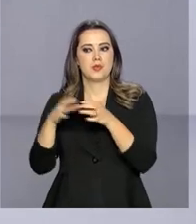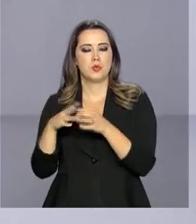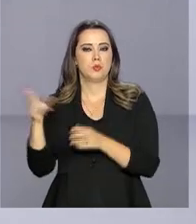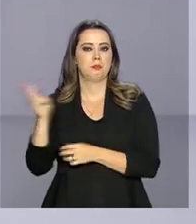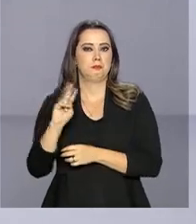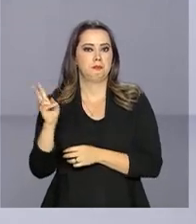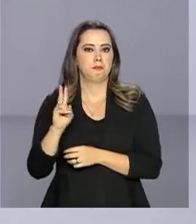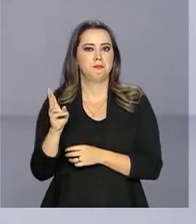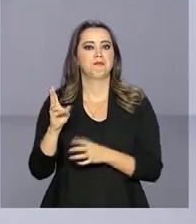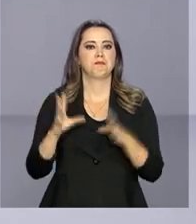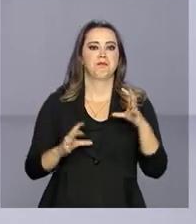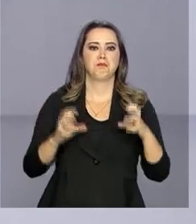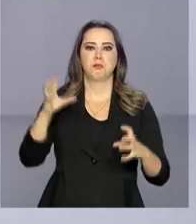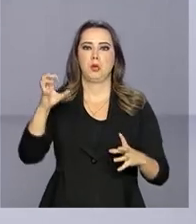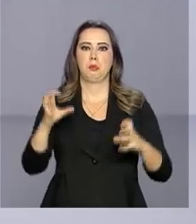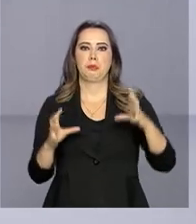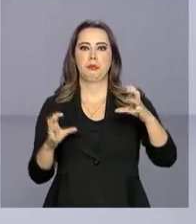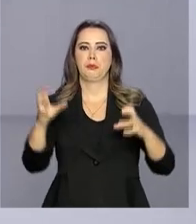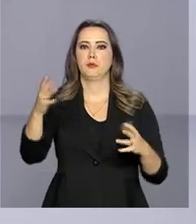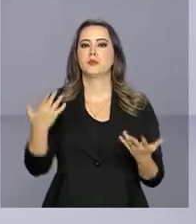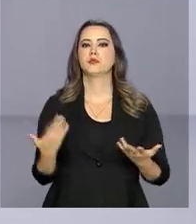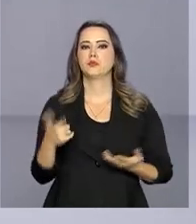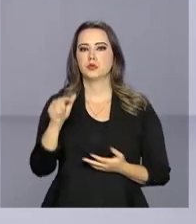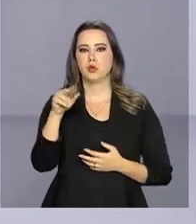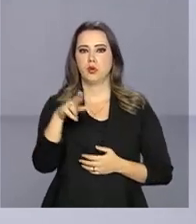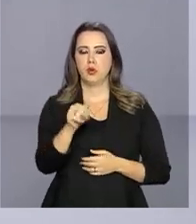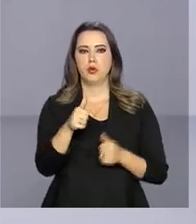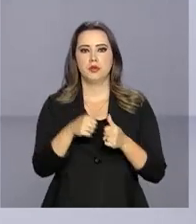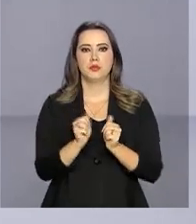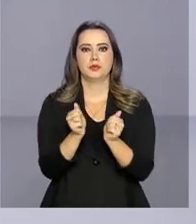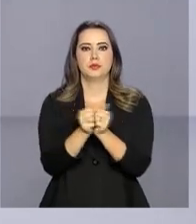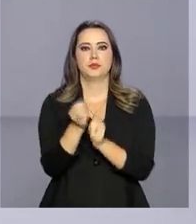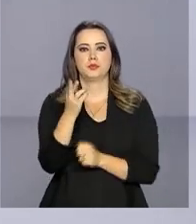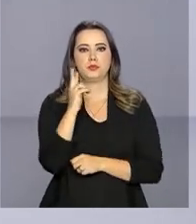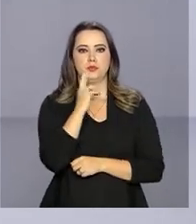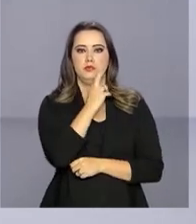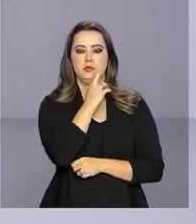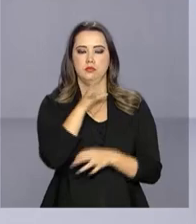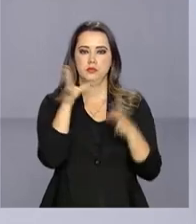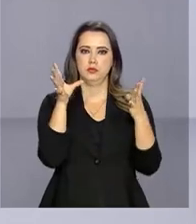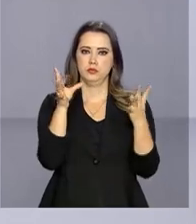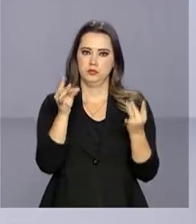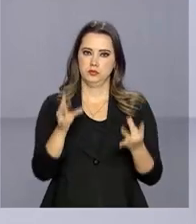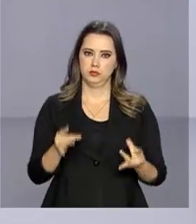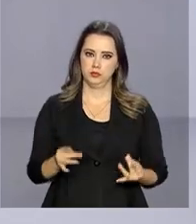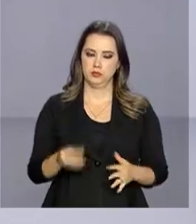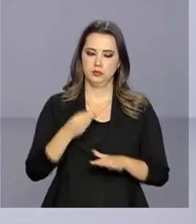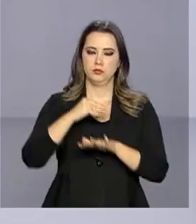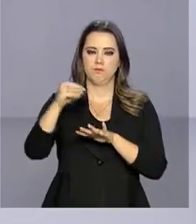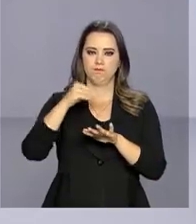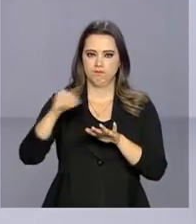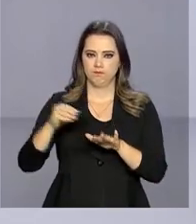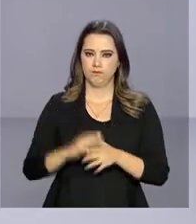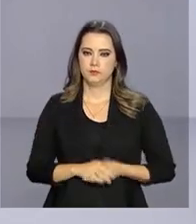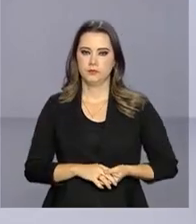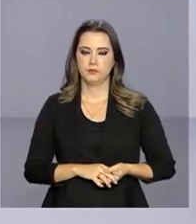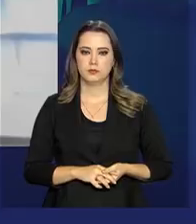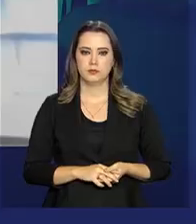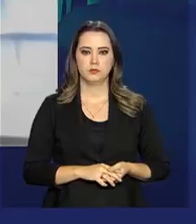de Pacaraima. A repórter Luana Karen também está a caminho de Roraima e traz mais informações para a